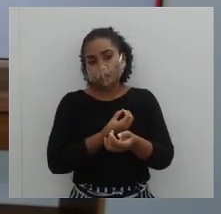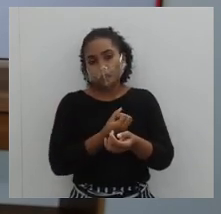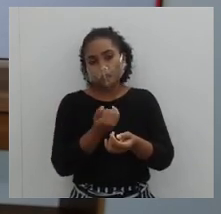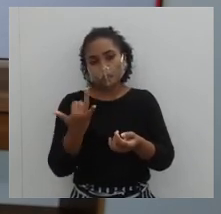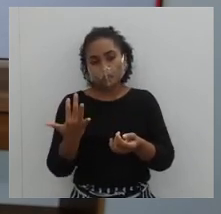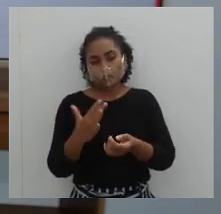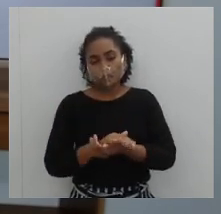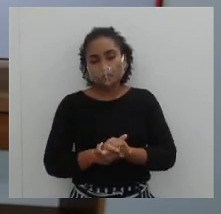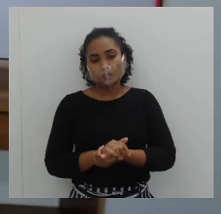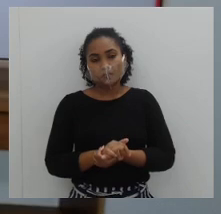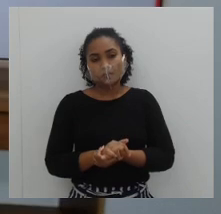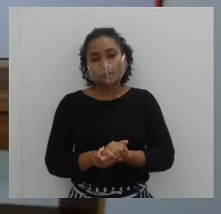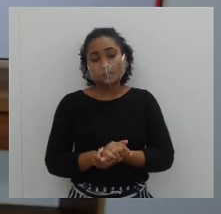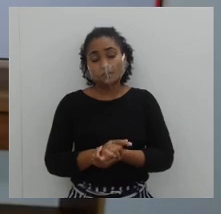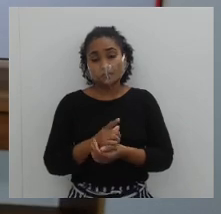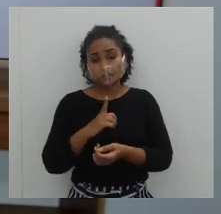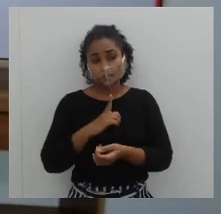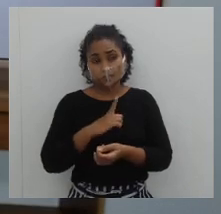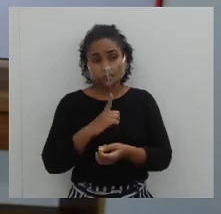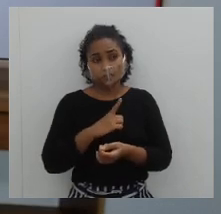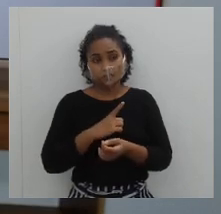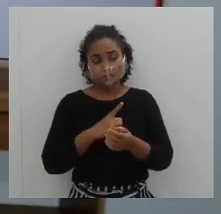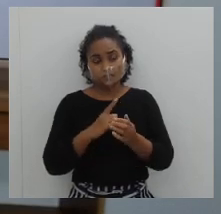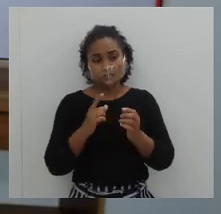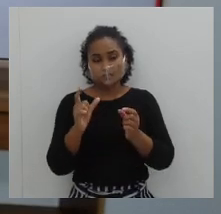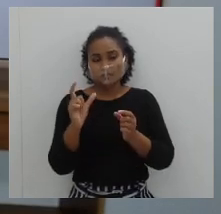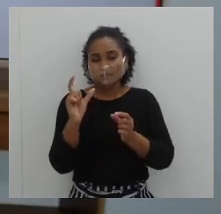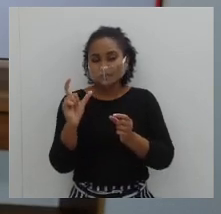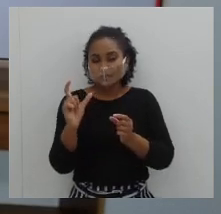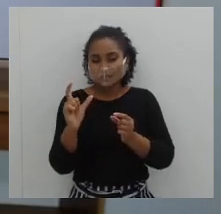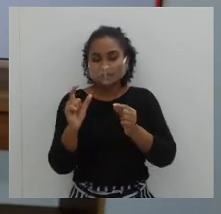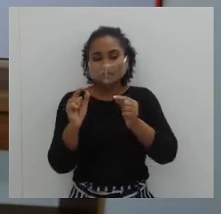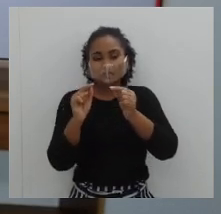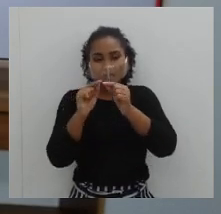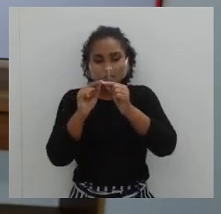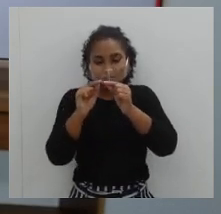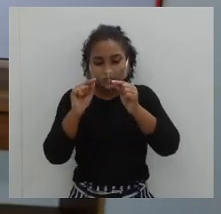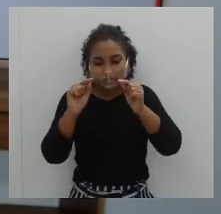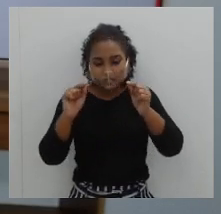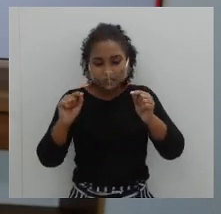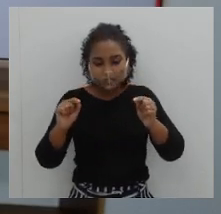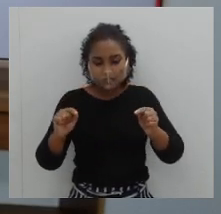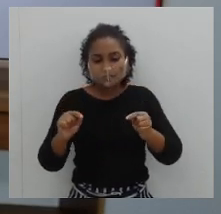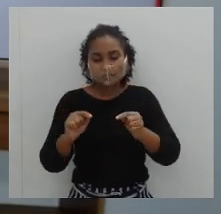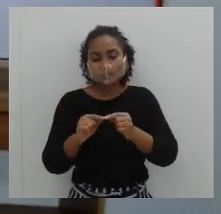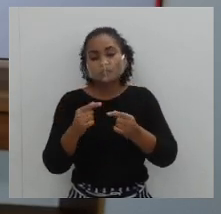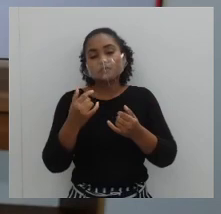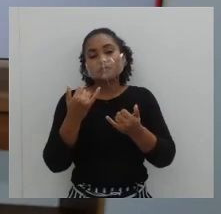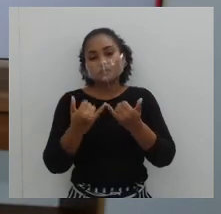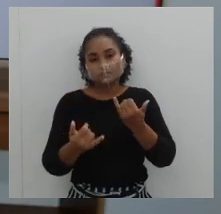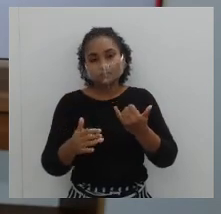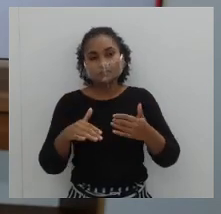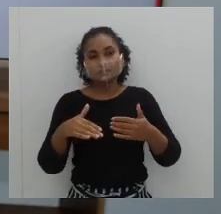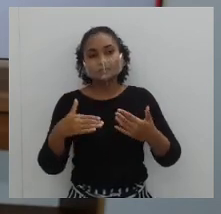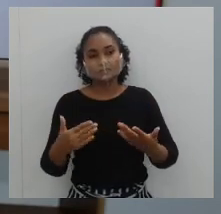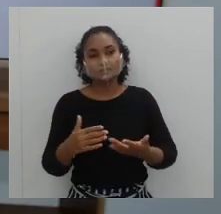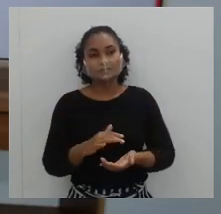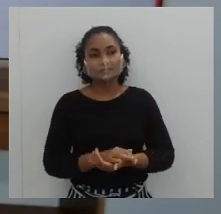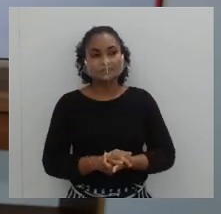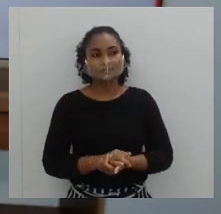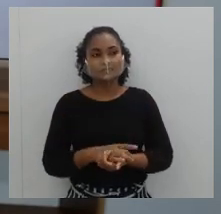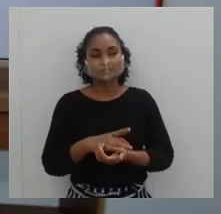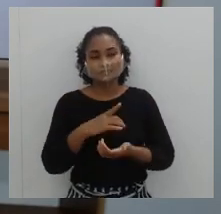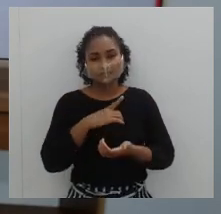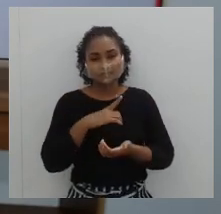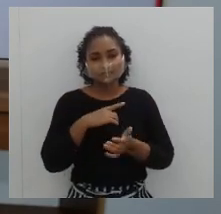certo? E temos as faces menores, que também são retângulos e são congruentes entre si. Então, ao todo, a